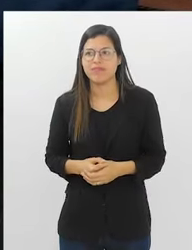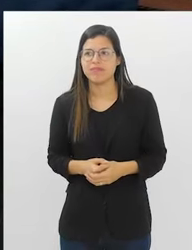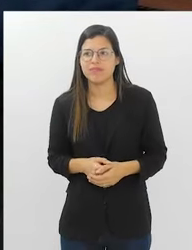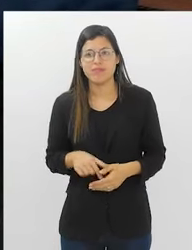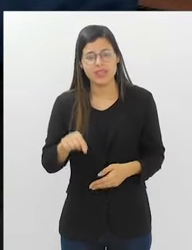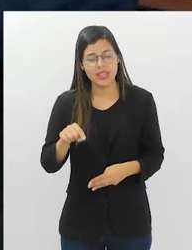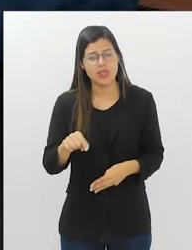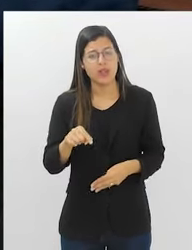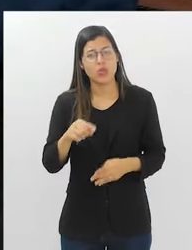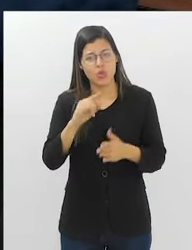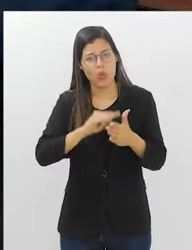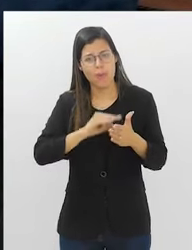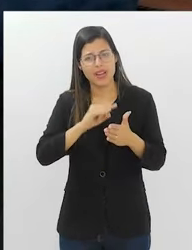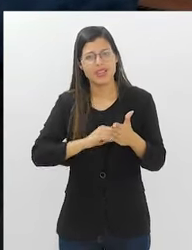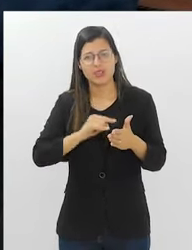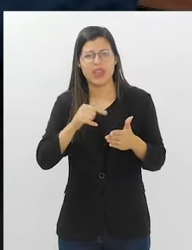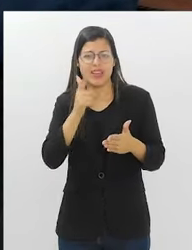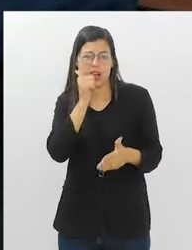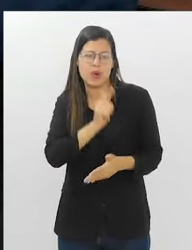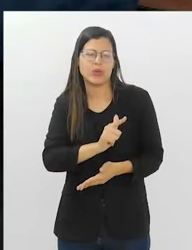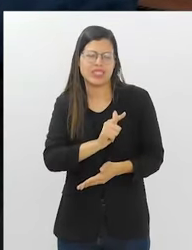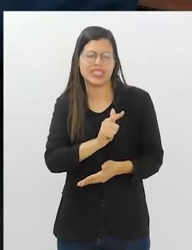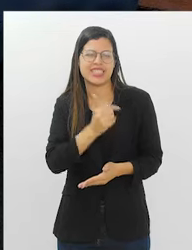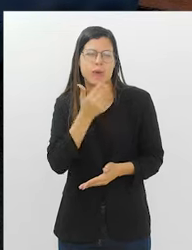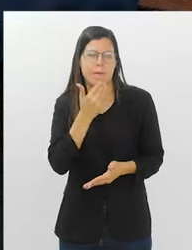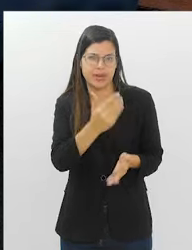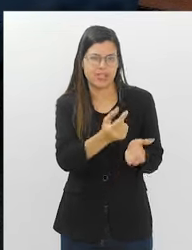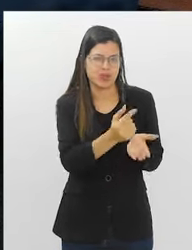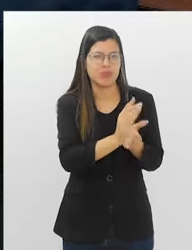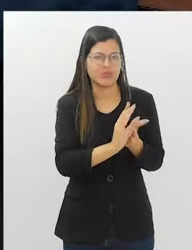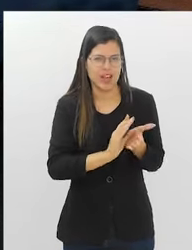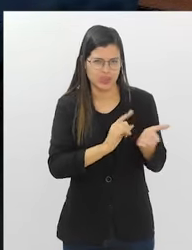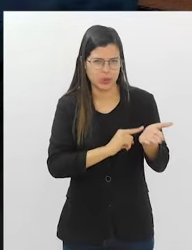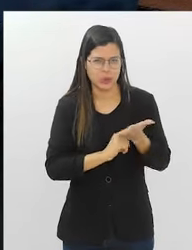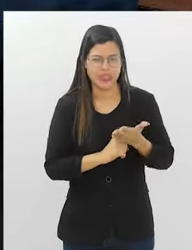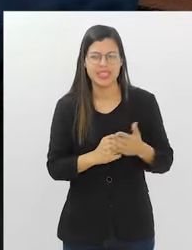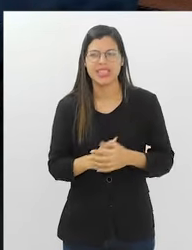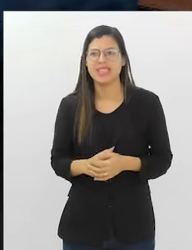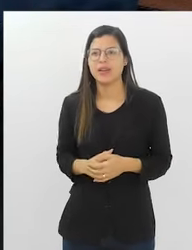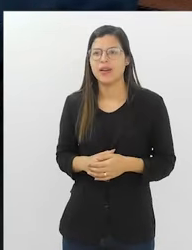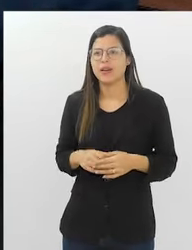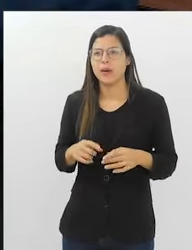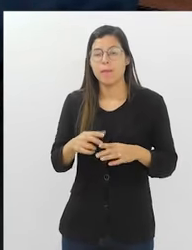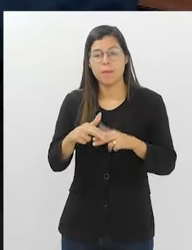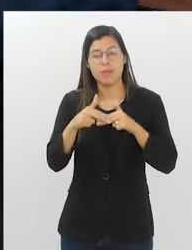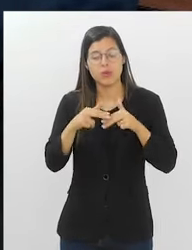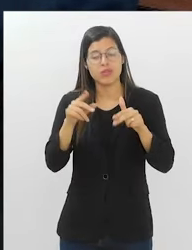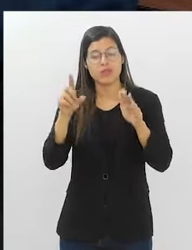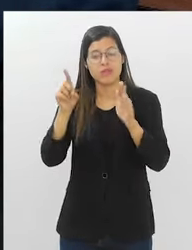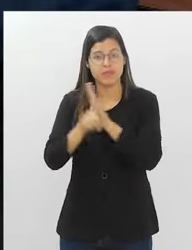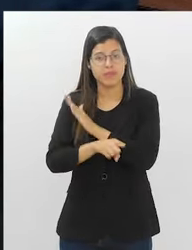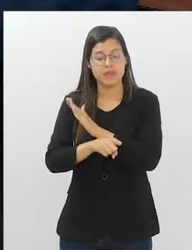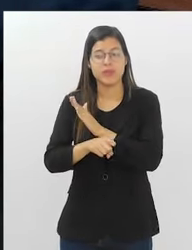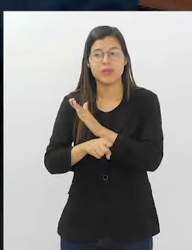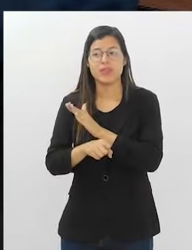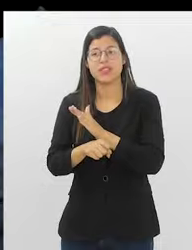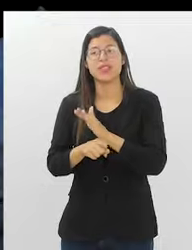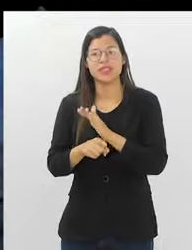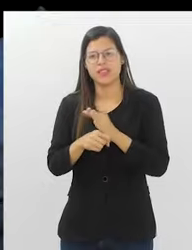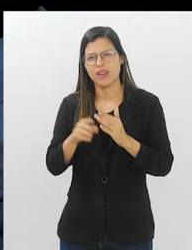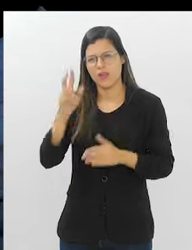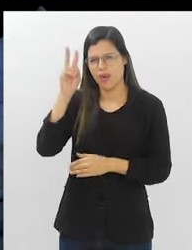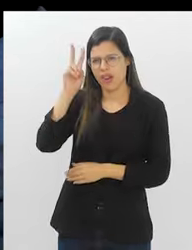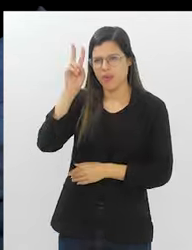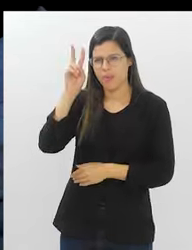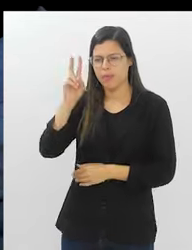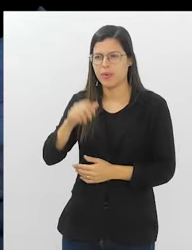caixa de ferramentas, o documento estava lá e ela deu entrada na pensão. Por isso que eu te perguntei. Sim. Porque foi... Eu,